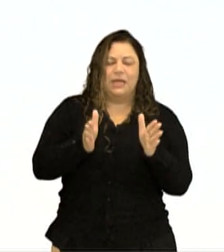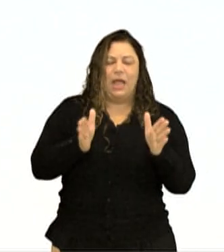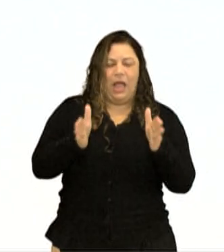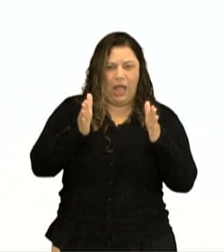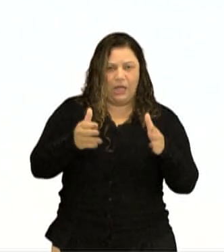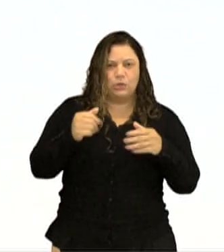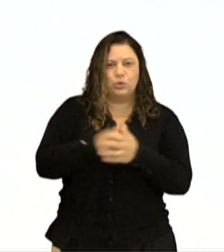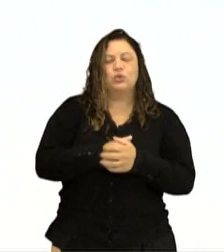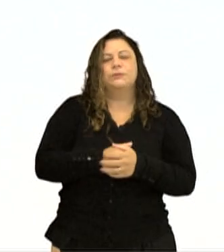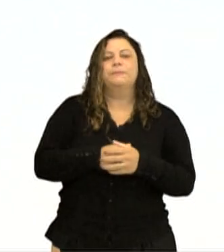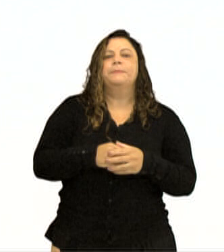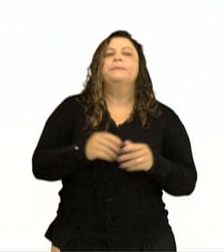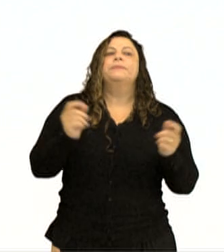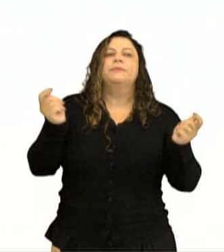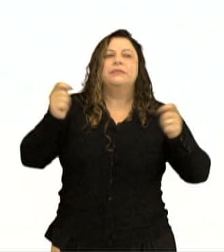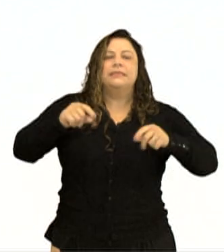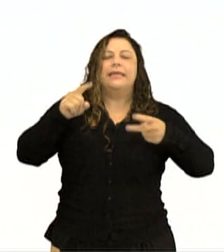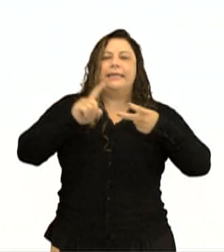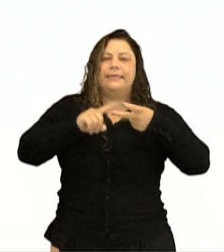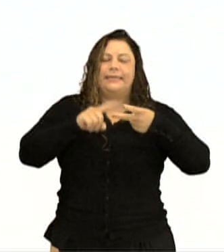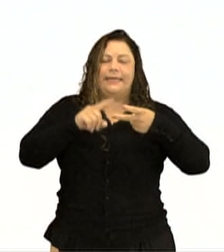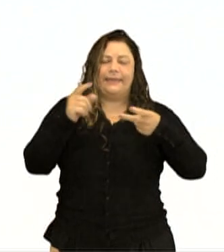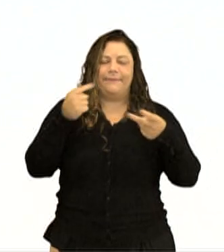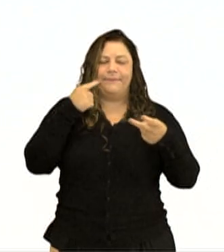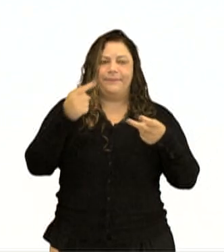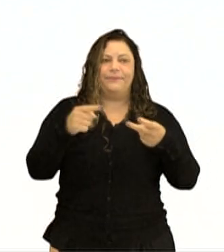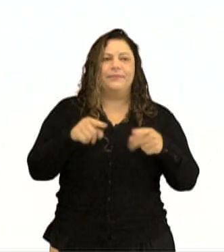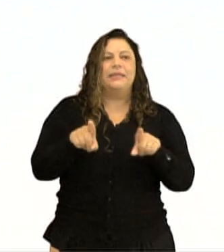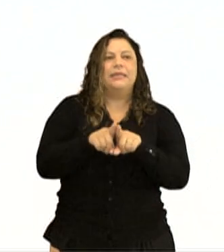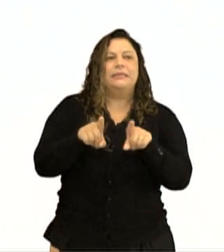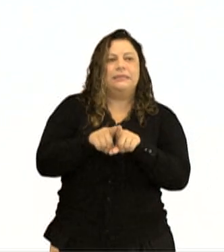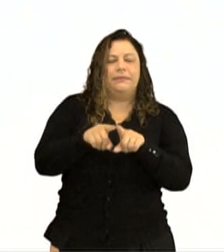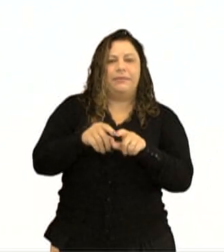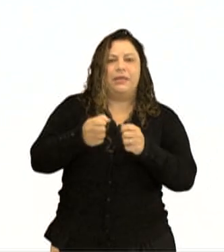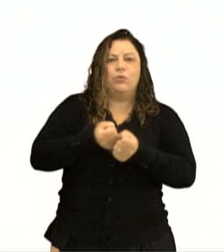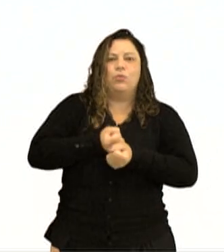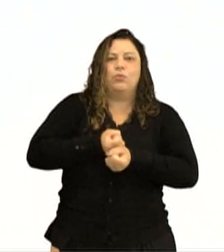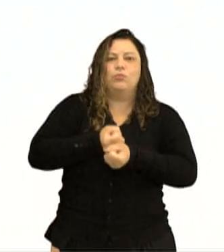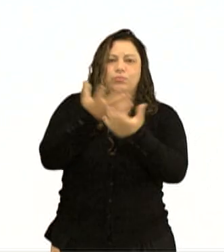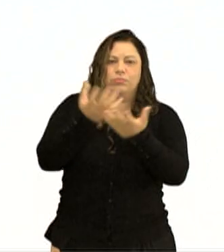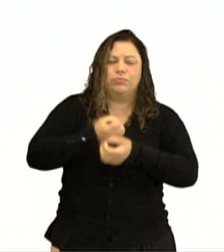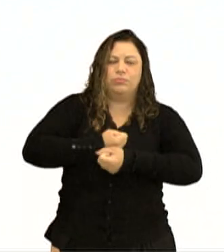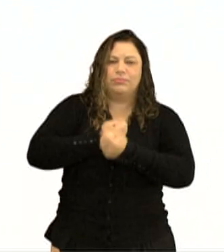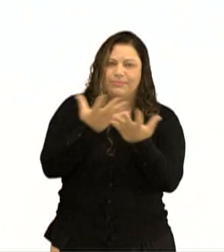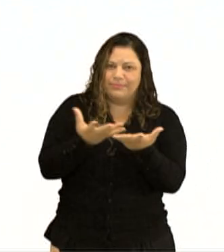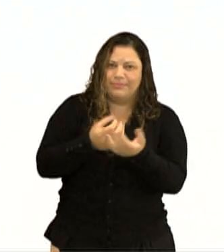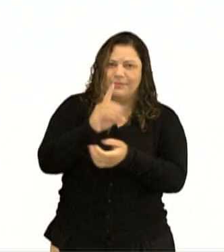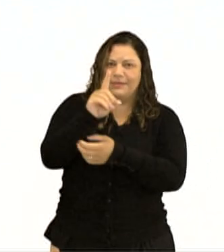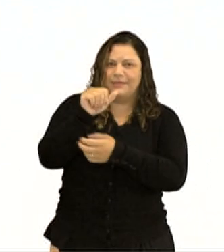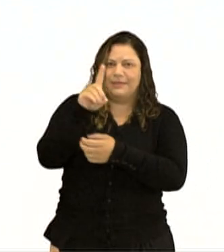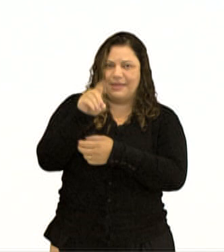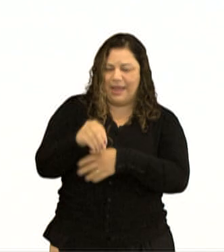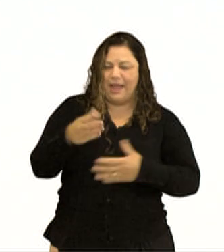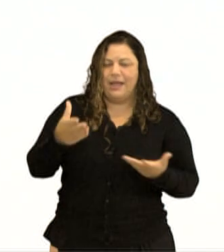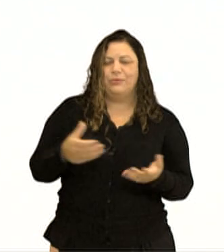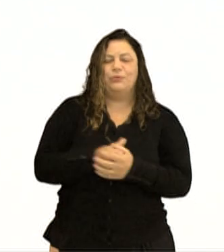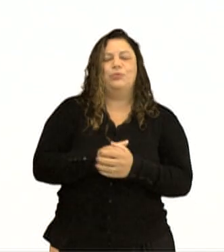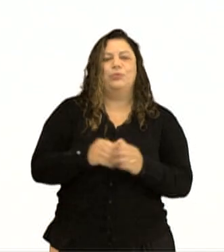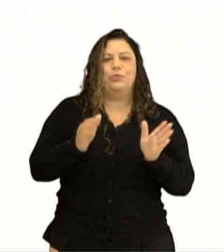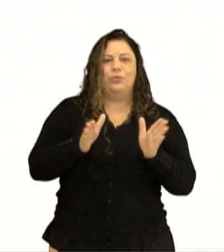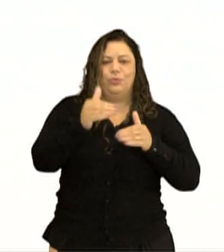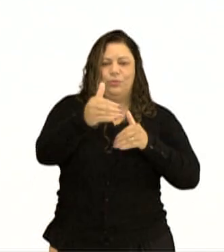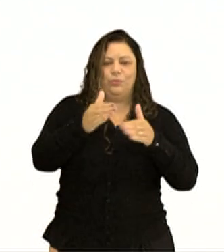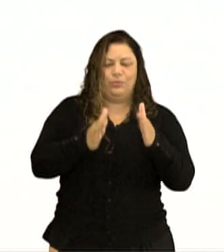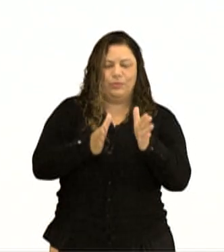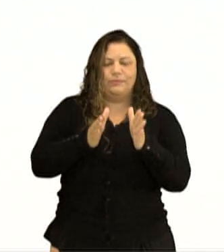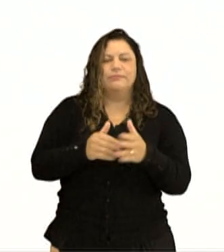o paralelepípedo. Aqui nesses casos, aqui nós temos um dadinho, né? Que ele tem o formato do cubo. Todos eles,